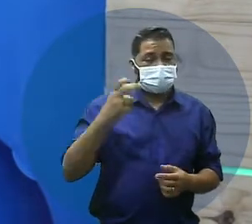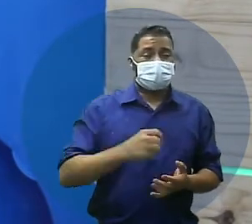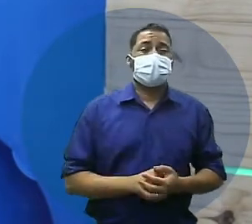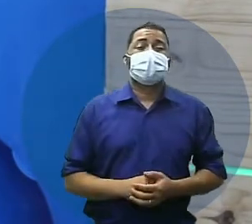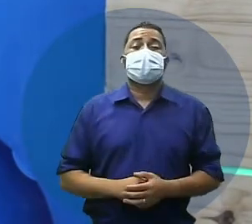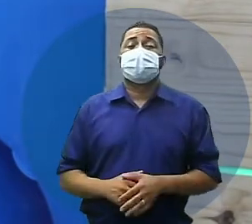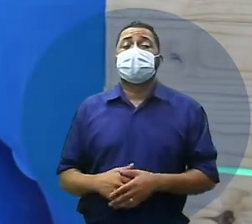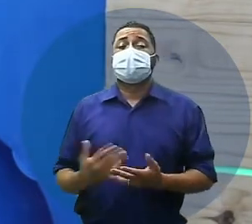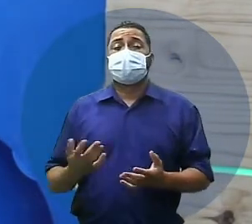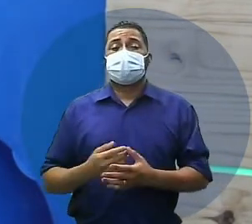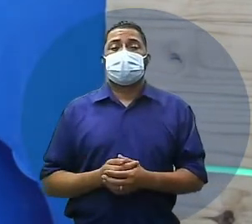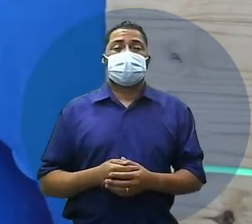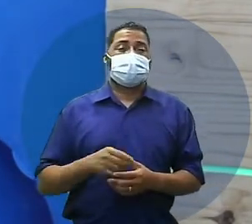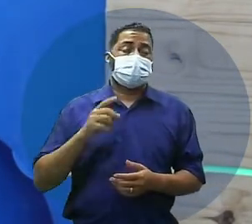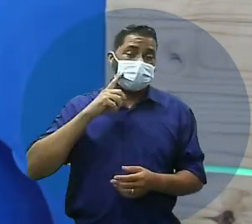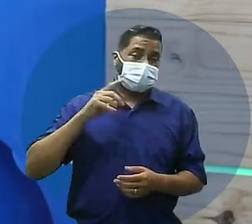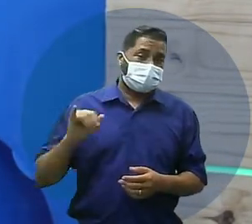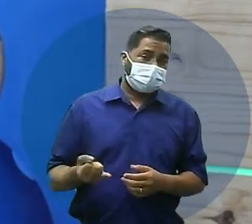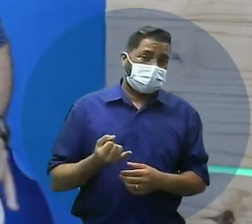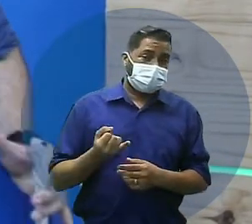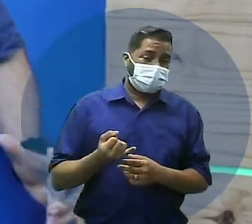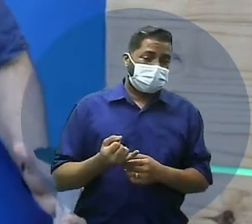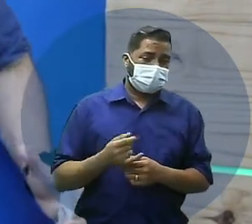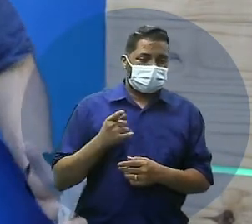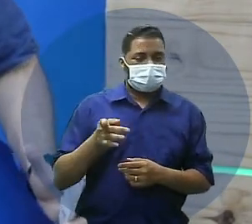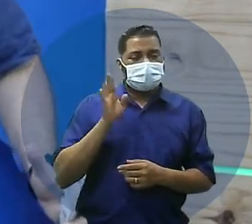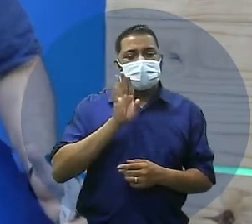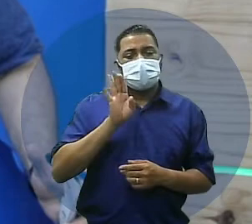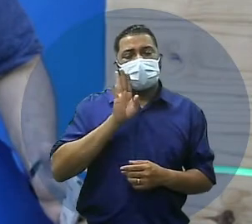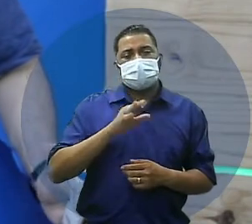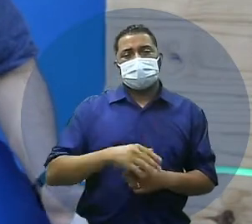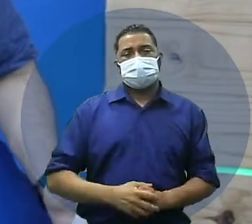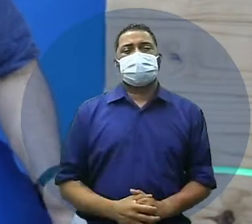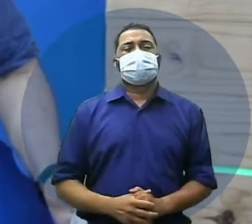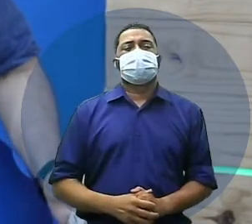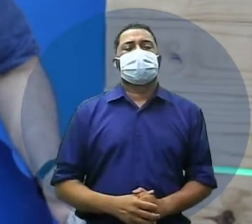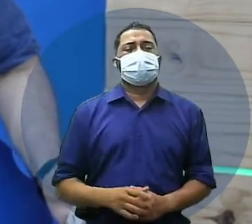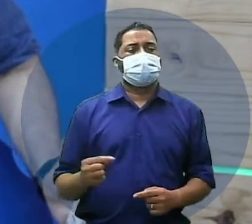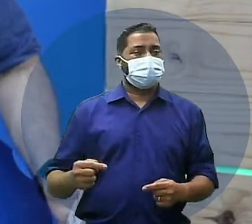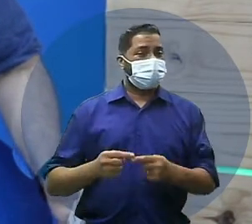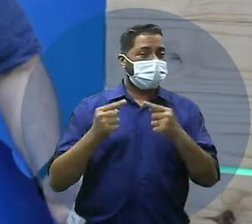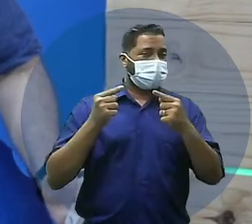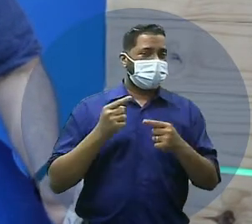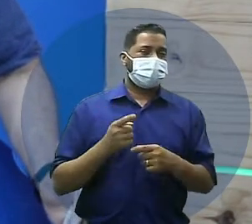aí, ó. Jefferson, essa questão é bacana. Essa tem tudo a ver